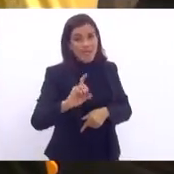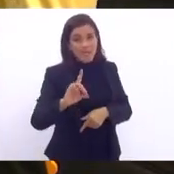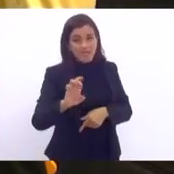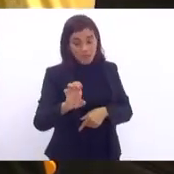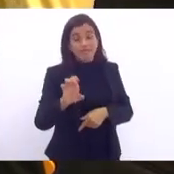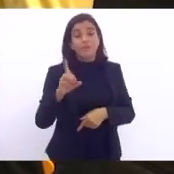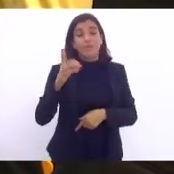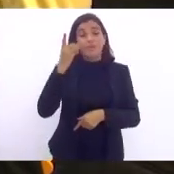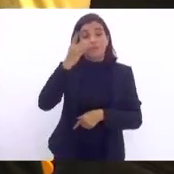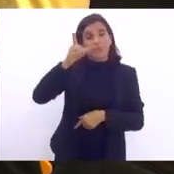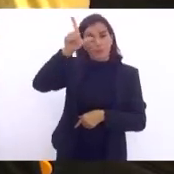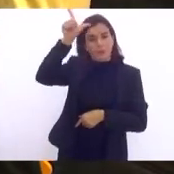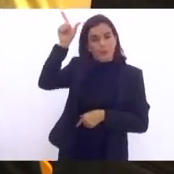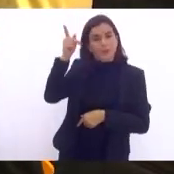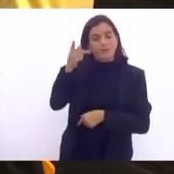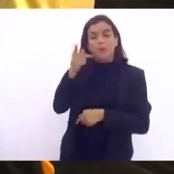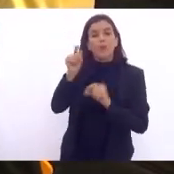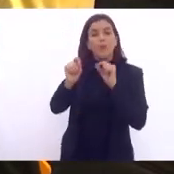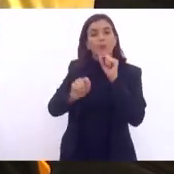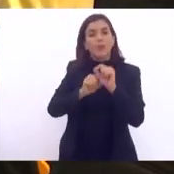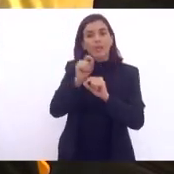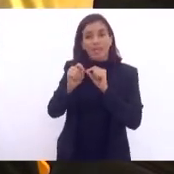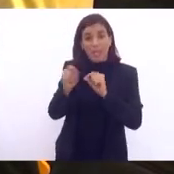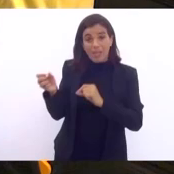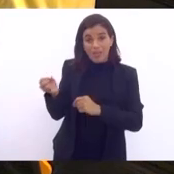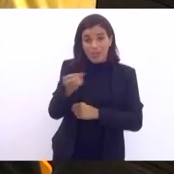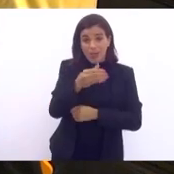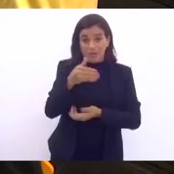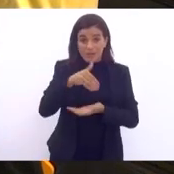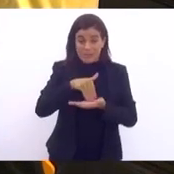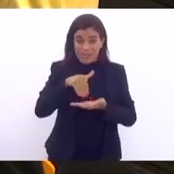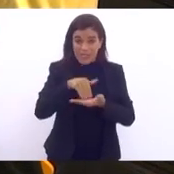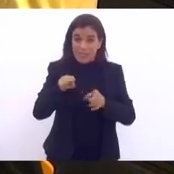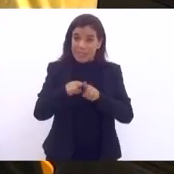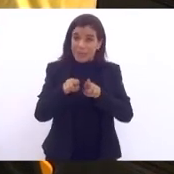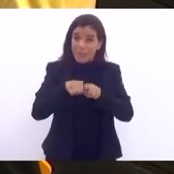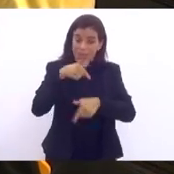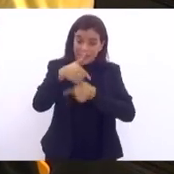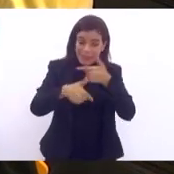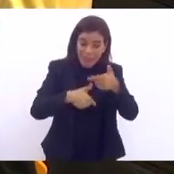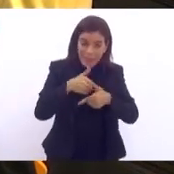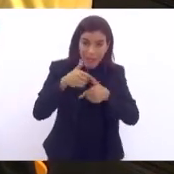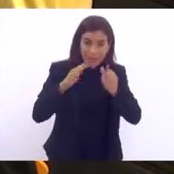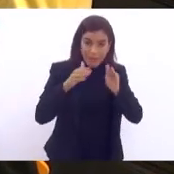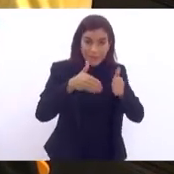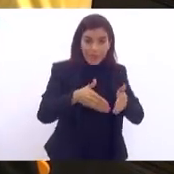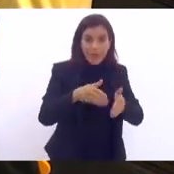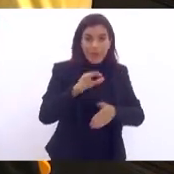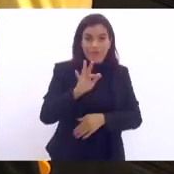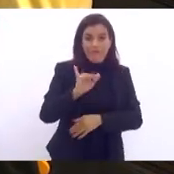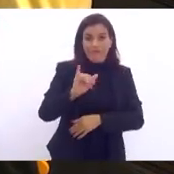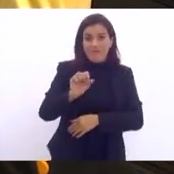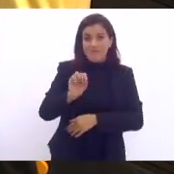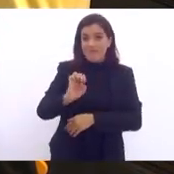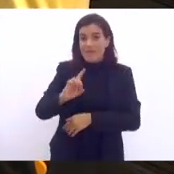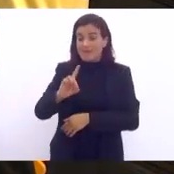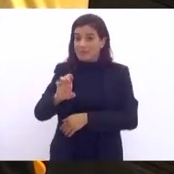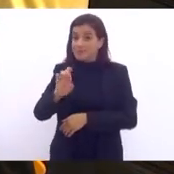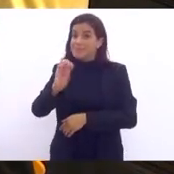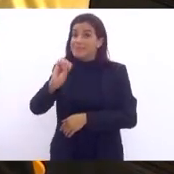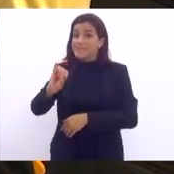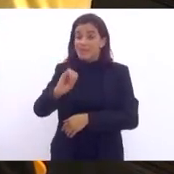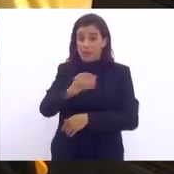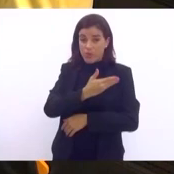a nova secretaria também opera o FISED. Esse é o primeiro ponto. Se o governo responder que não... Hein, deputado doutor